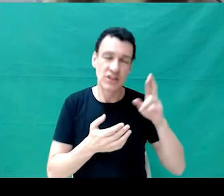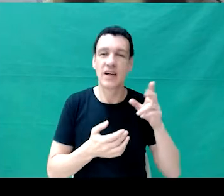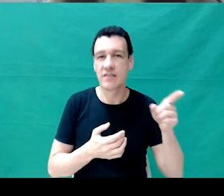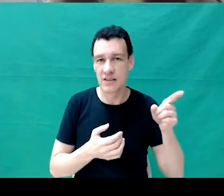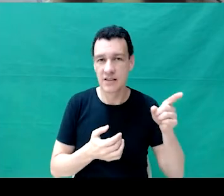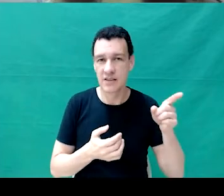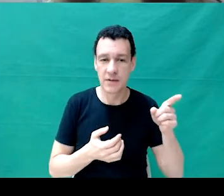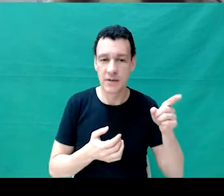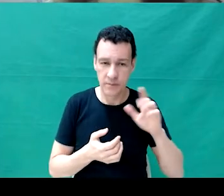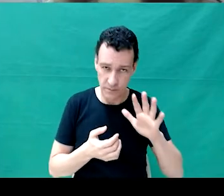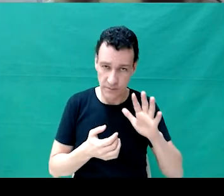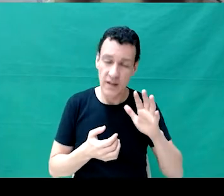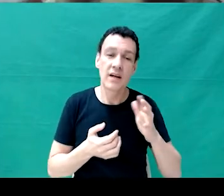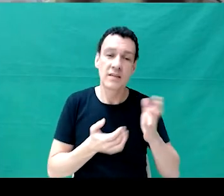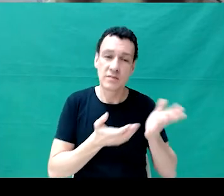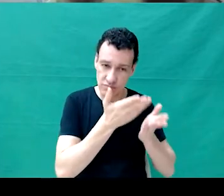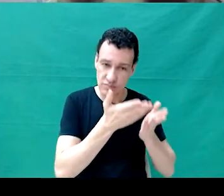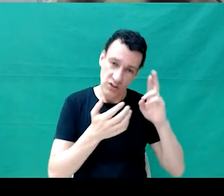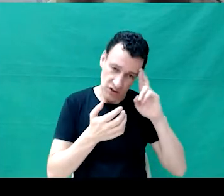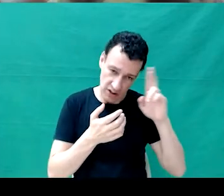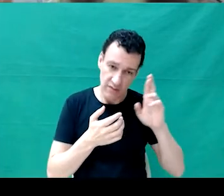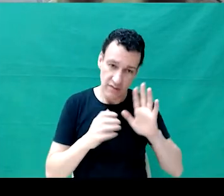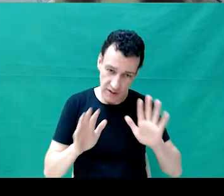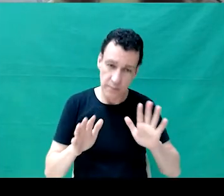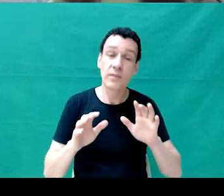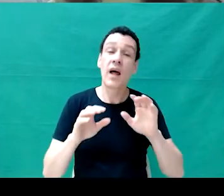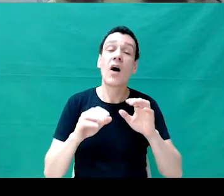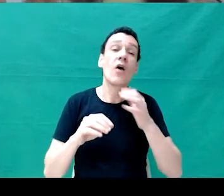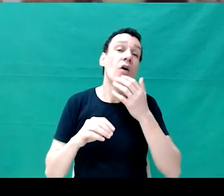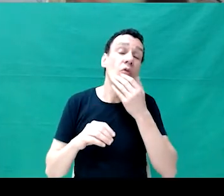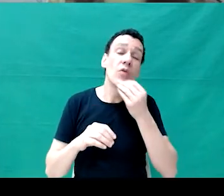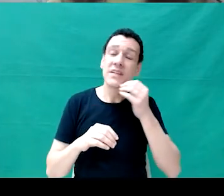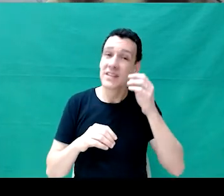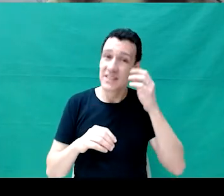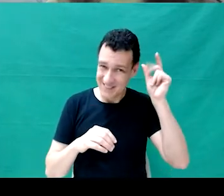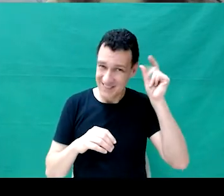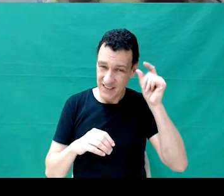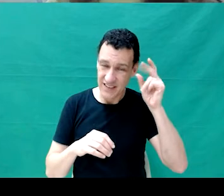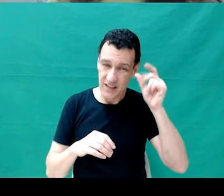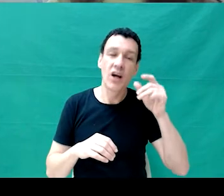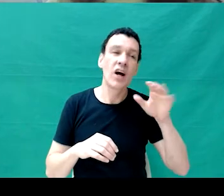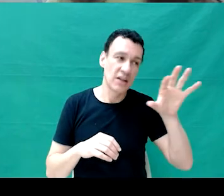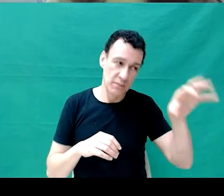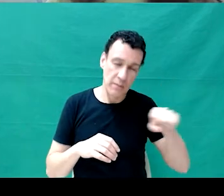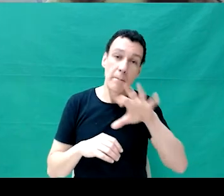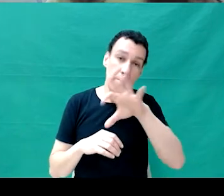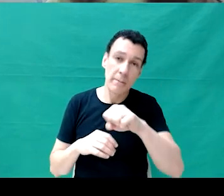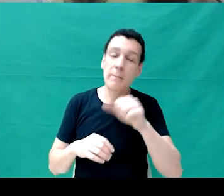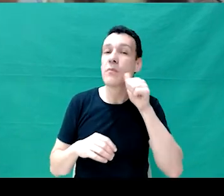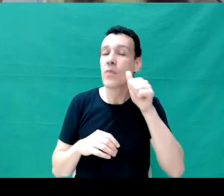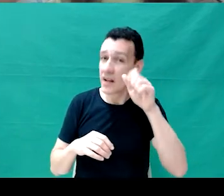que é justamente esse termo que está escrito, é pesado, é difícil, mas é esse termo, eles usavam as mulheres negras